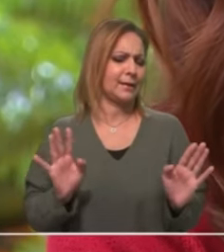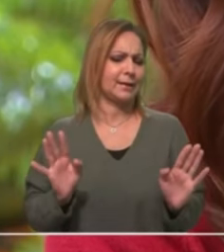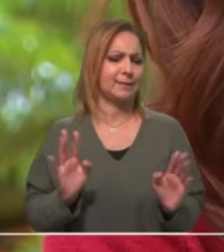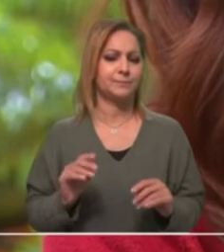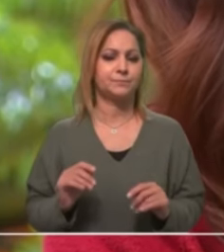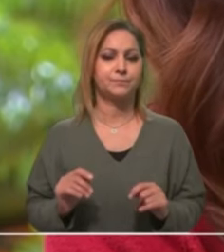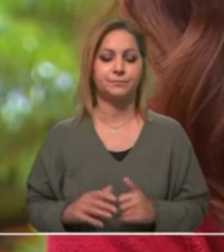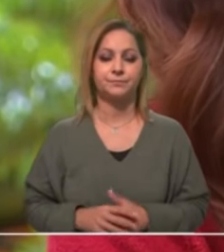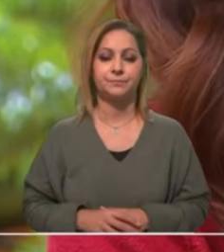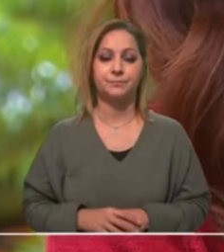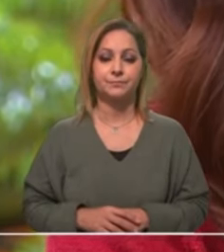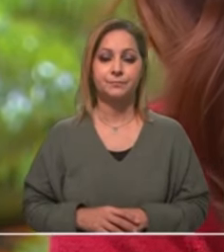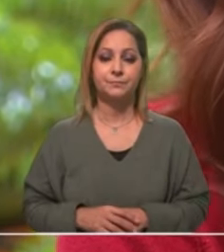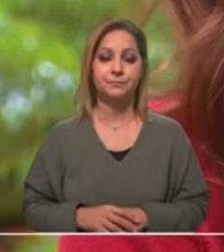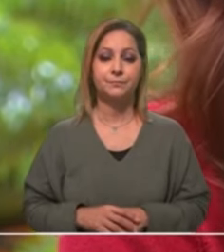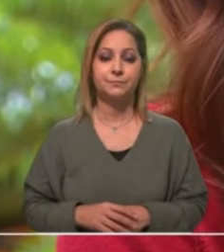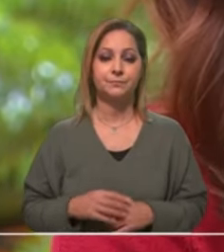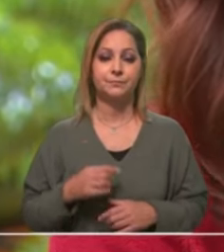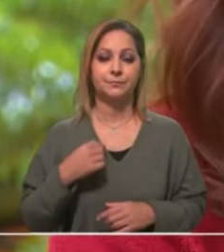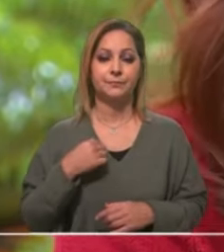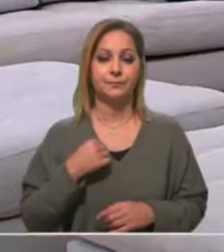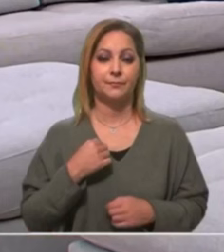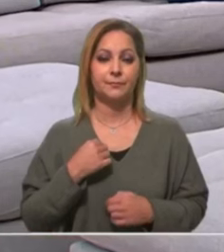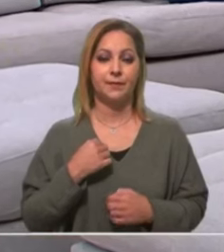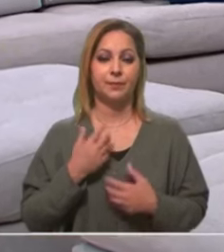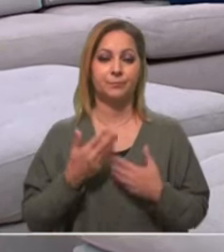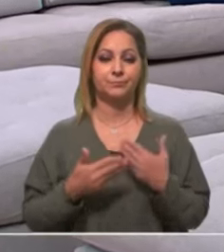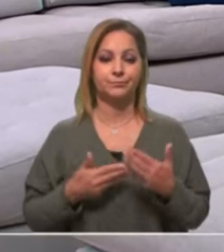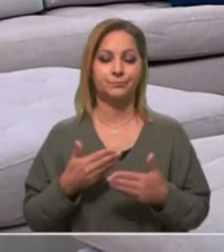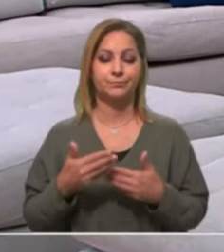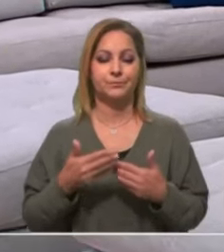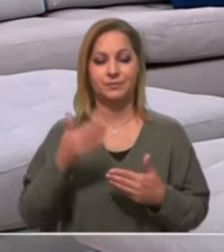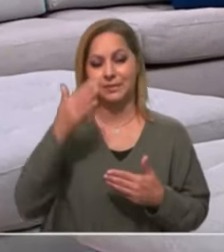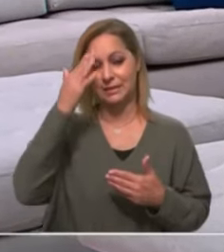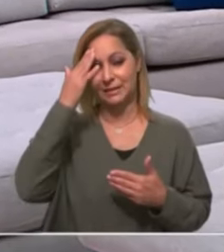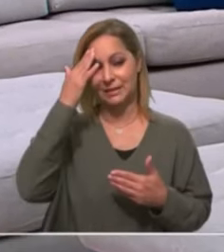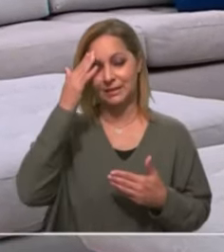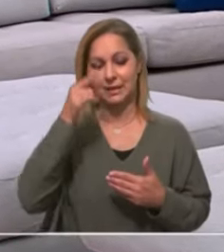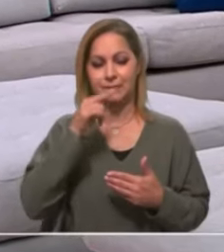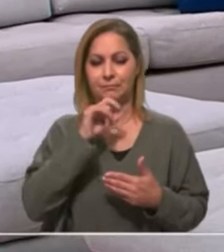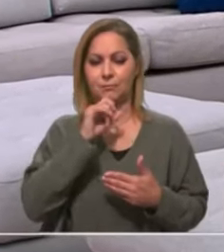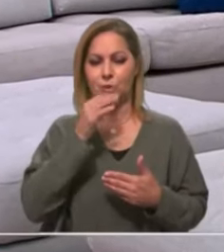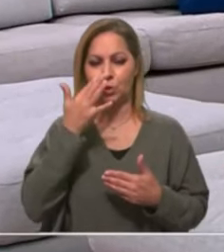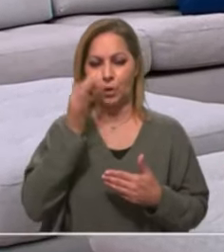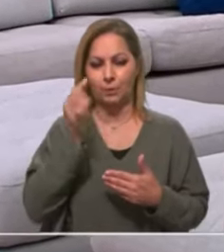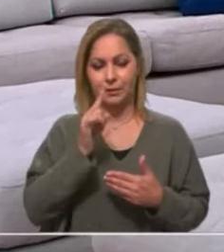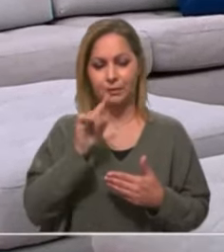questões. E às tantas eu já achei que podia não ser normal e fui pedir uma segunda opinião.